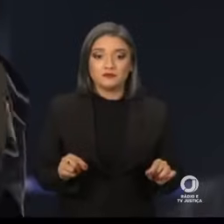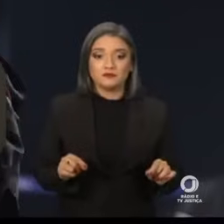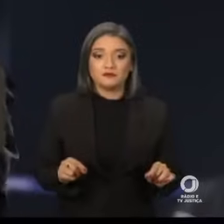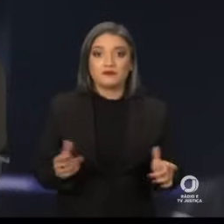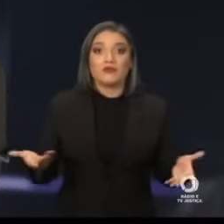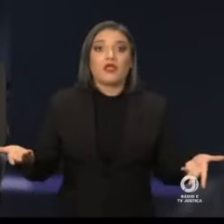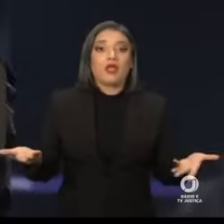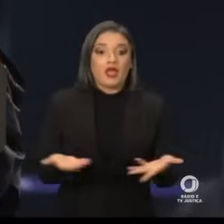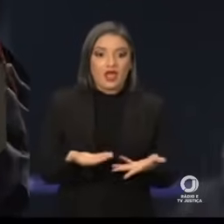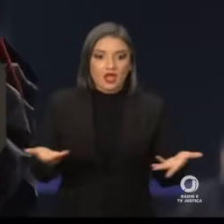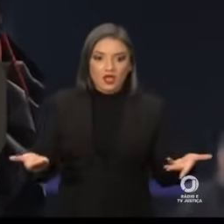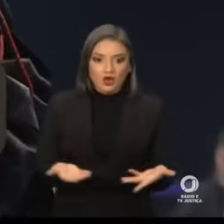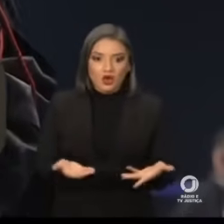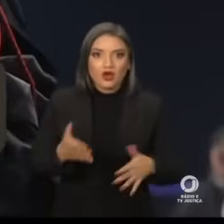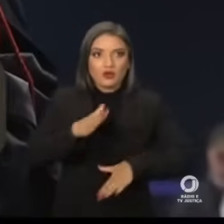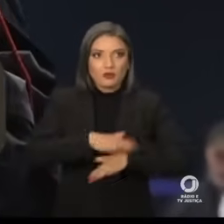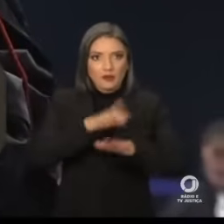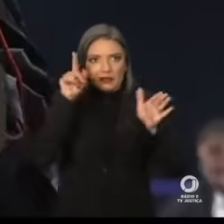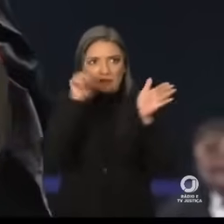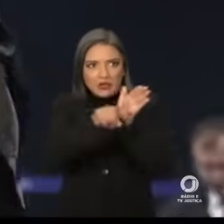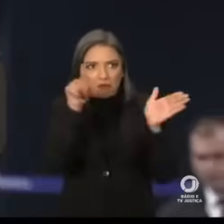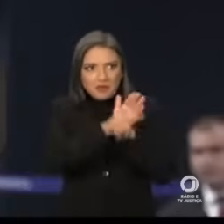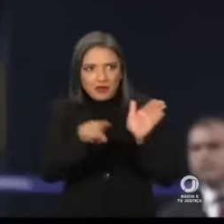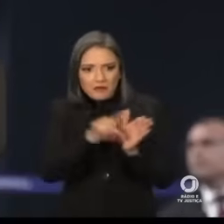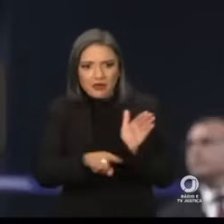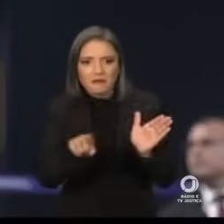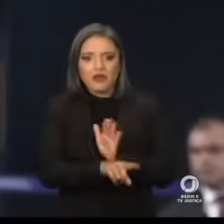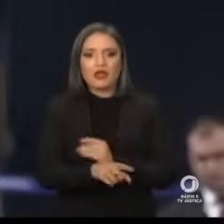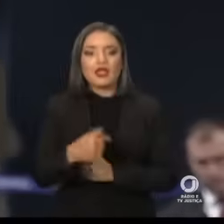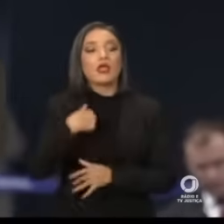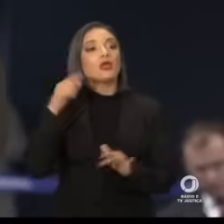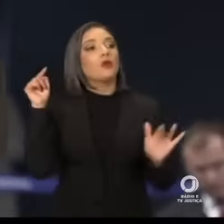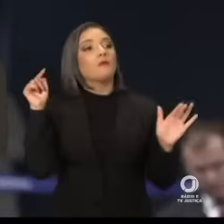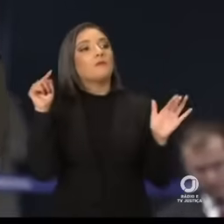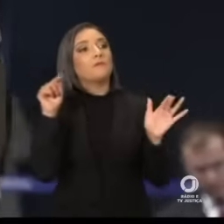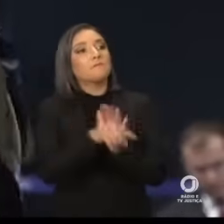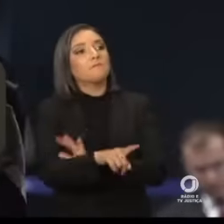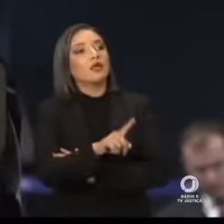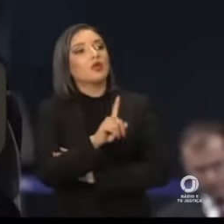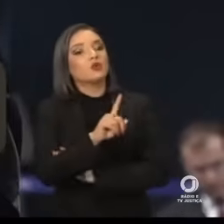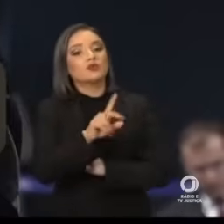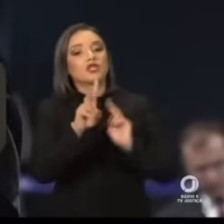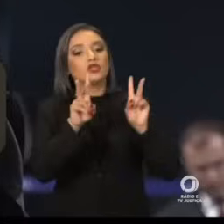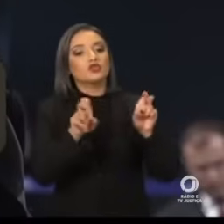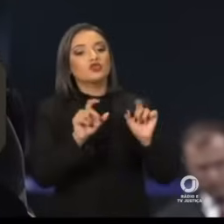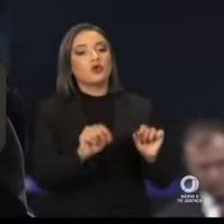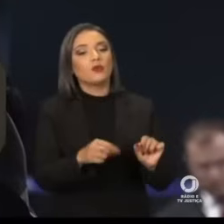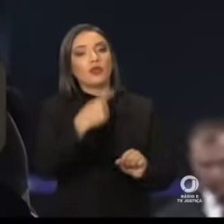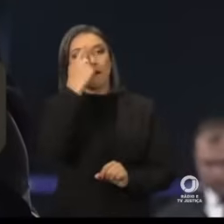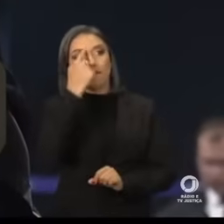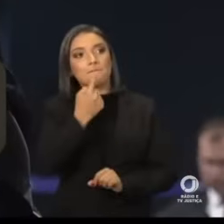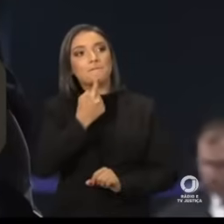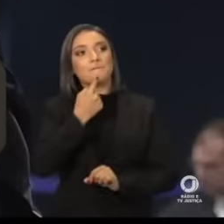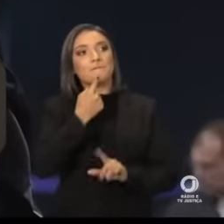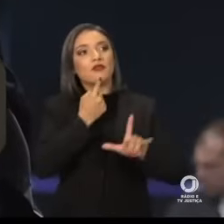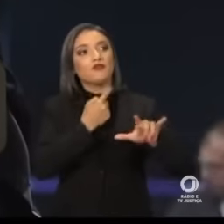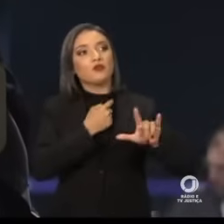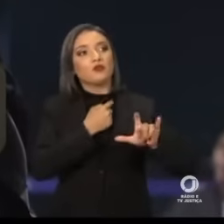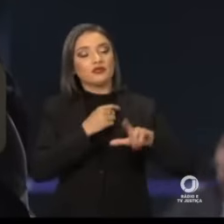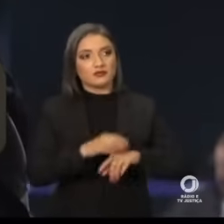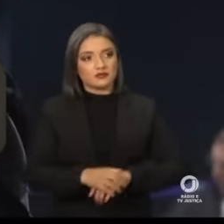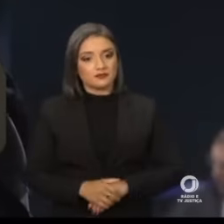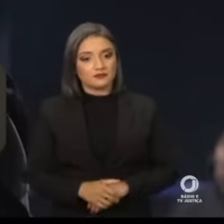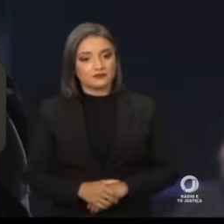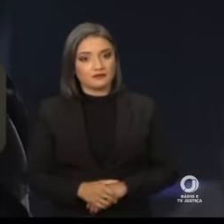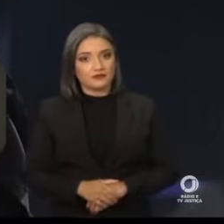agora, durante o seu interrogatório, eu fiz a pergunta a respeito de um perfil de Instagram.